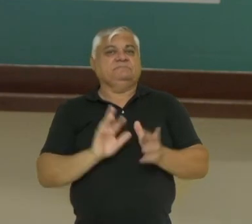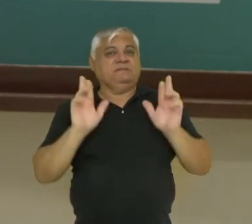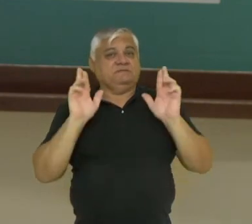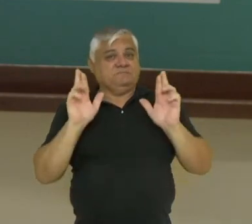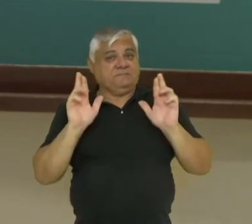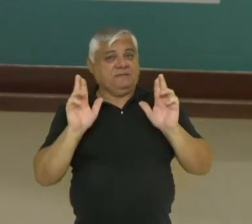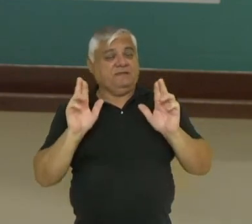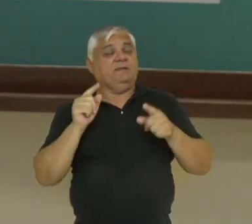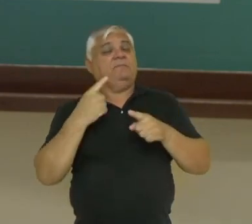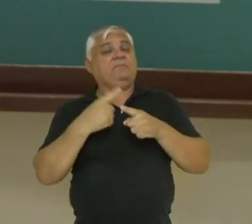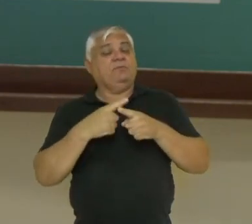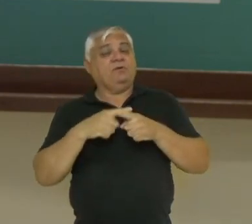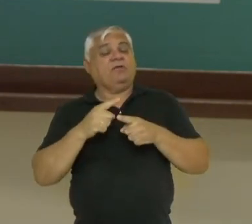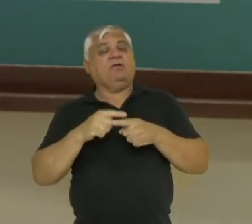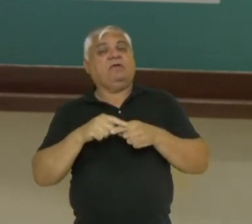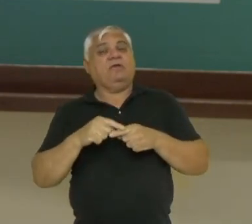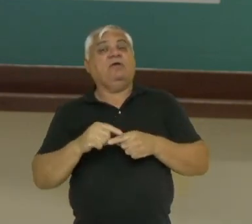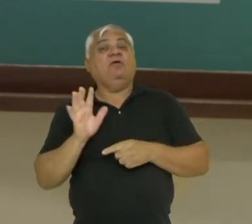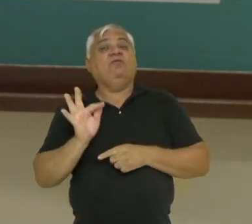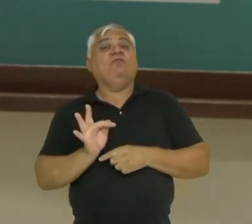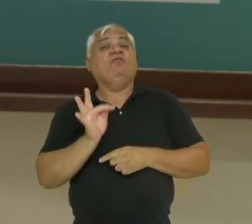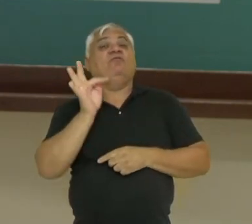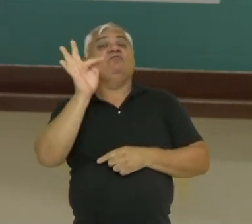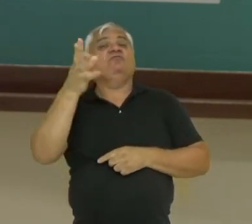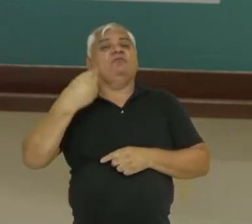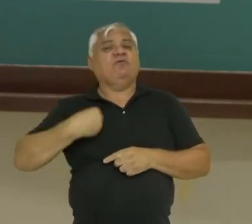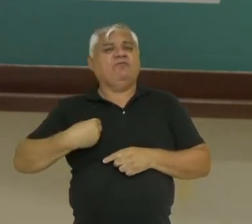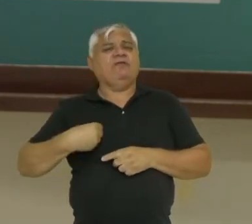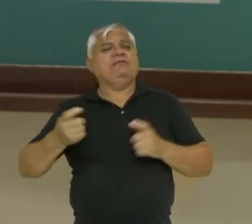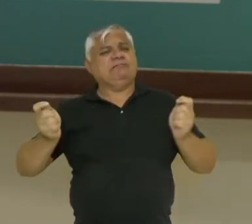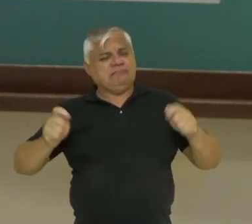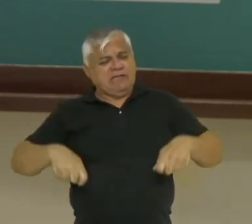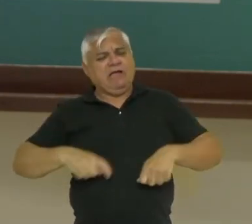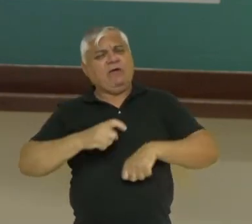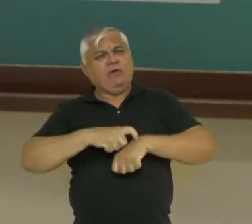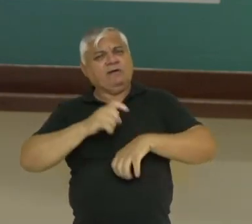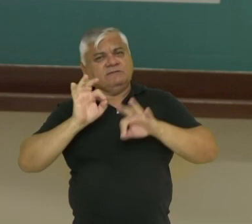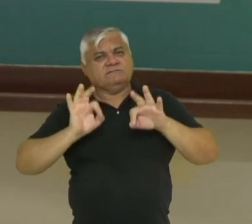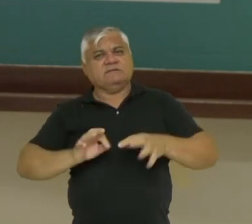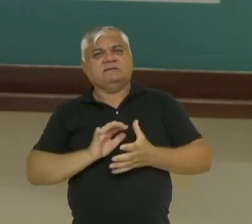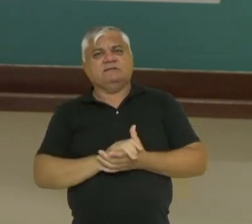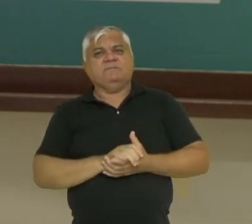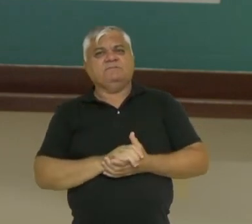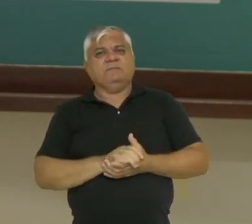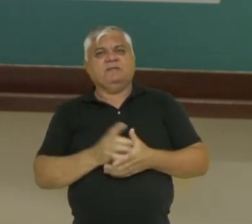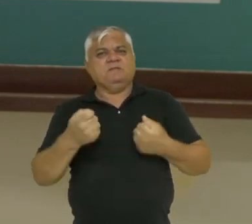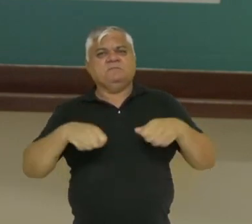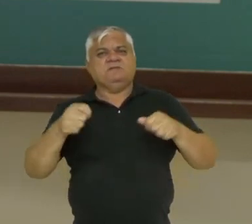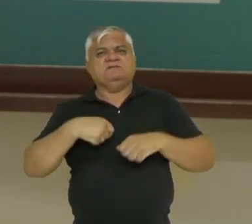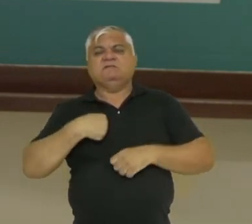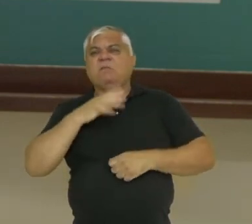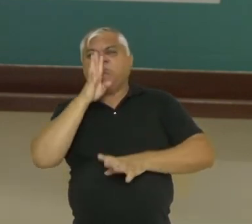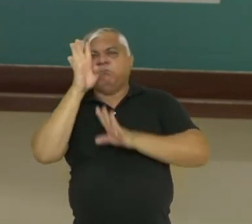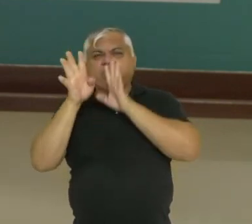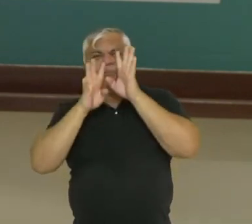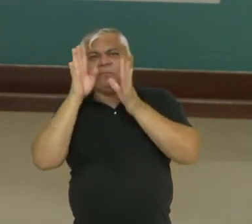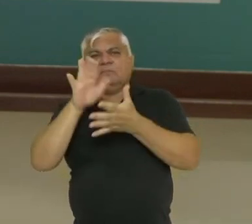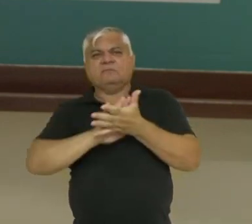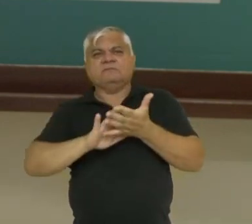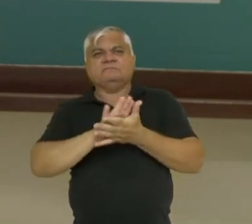Esperem, porque o curso da vida tem tudo, para tudo tem um momento certo. Então não precisa atropelar nada nessa vida,